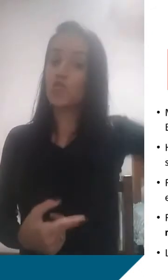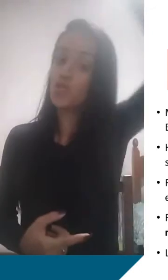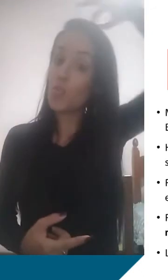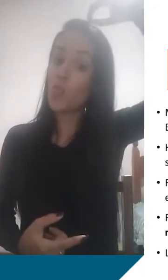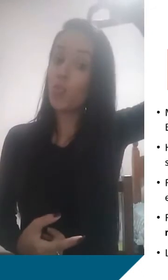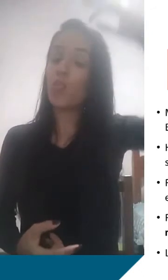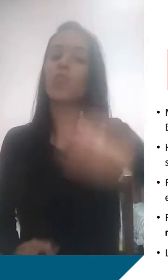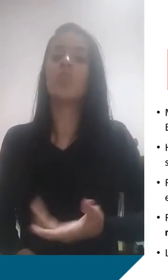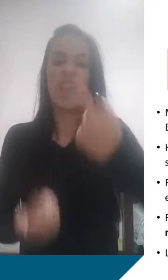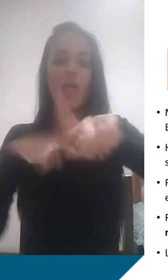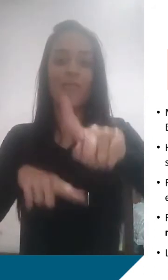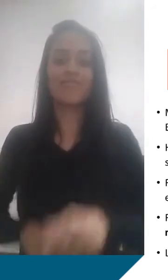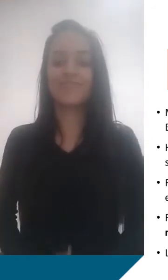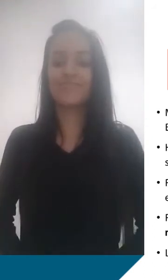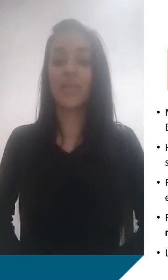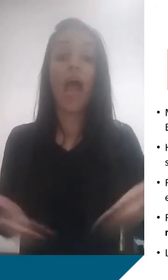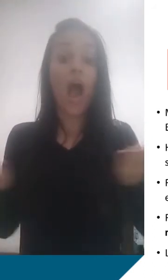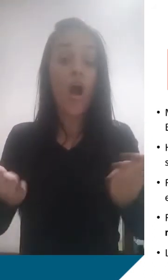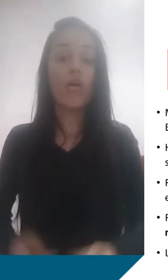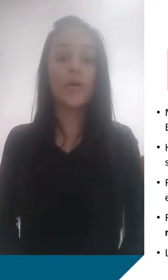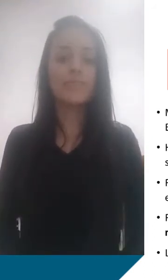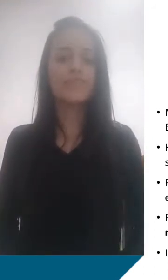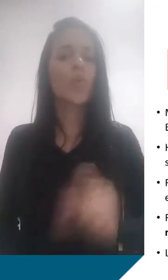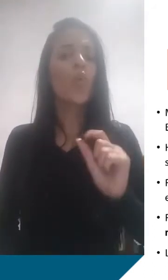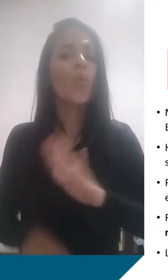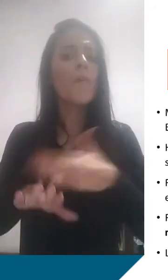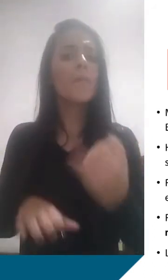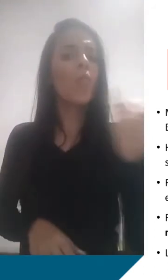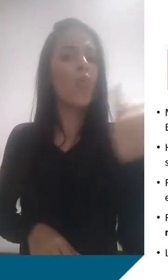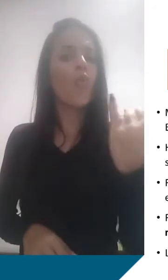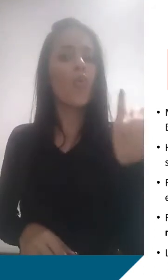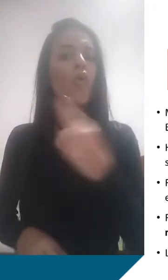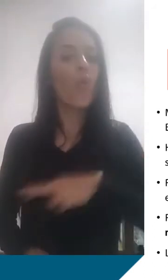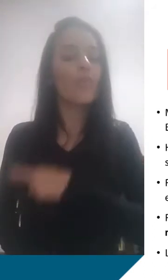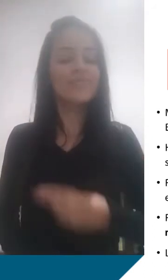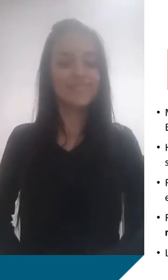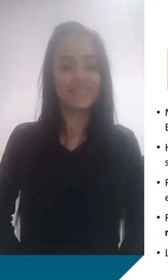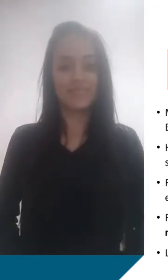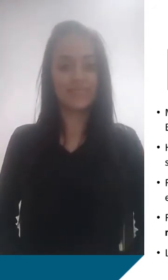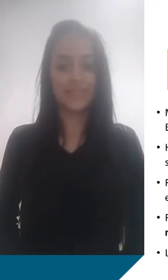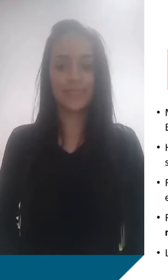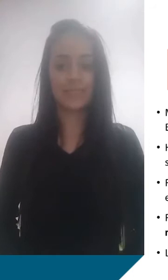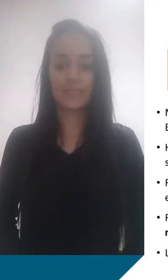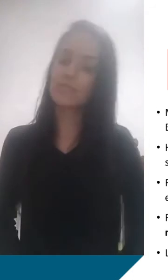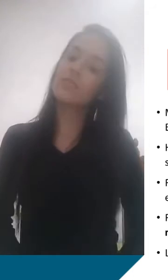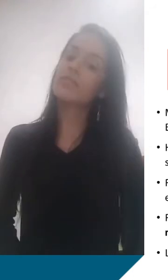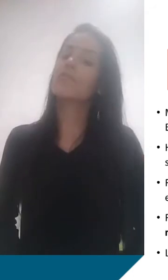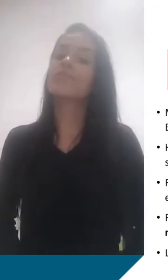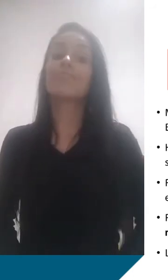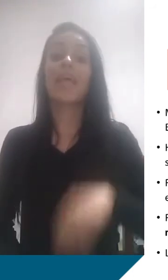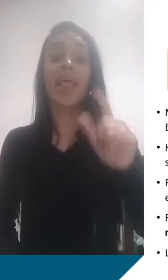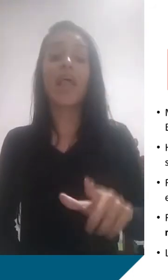E quais são as principais características do romantismo? Temos como principal característica